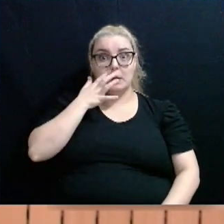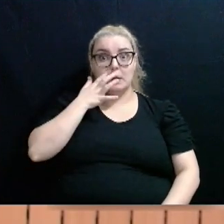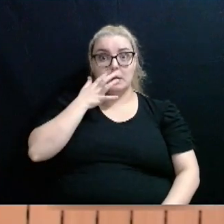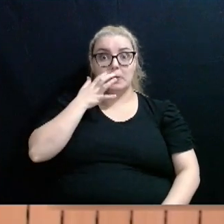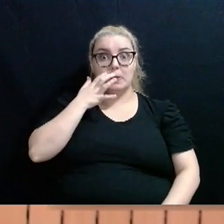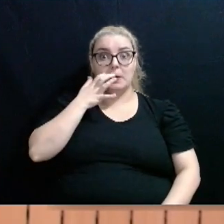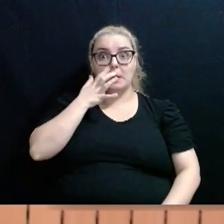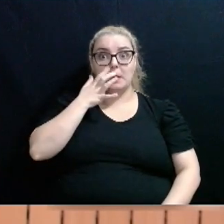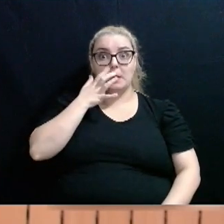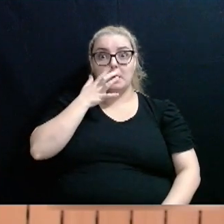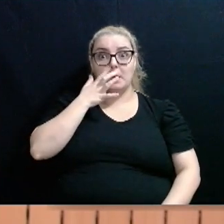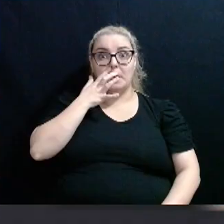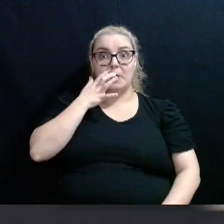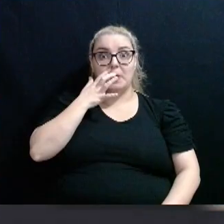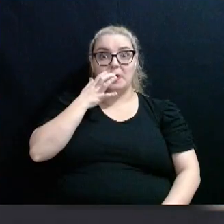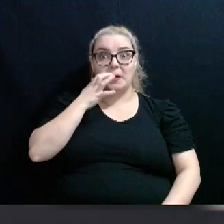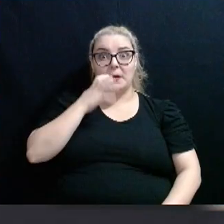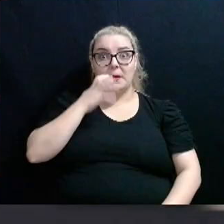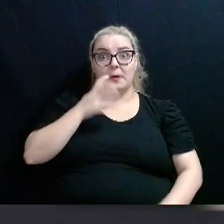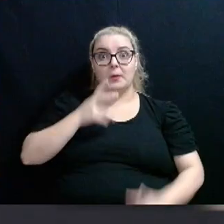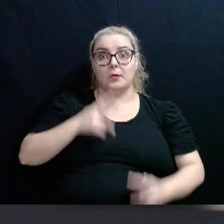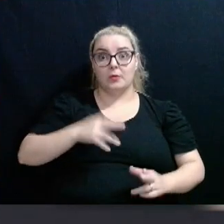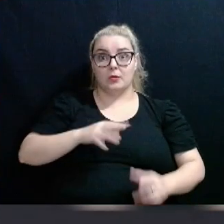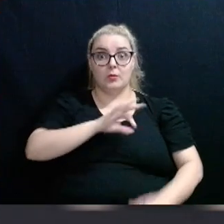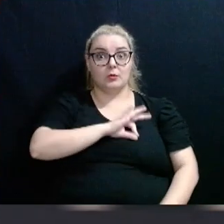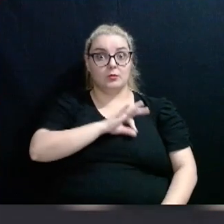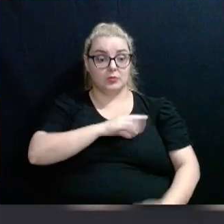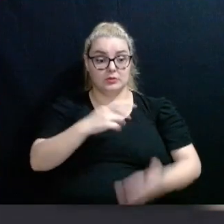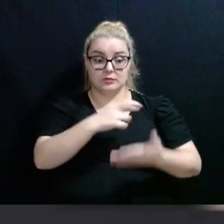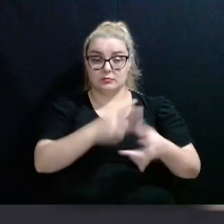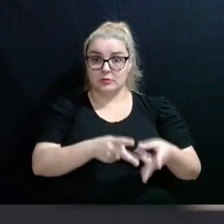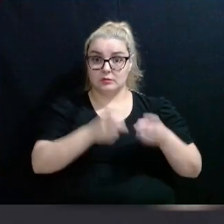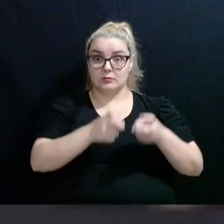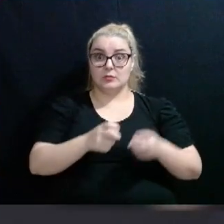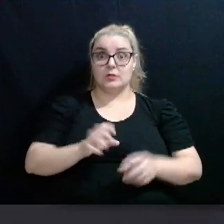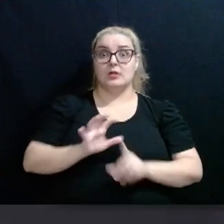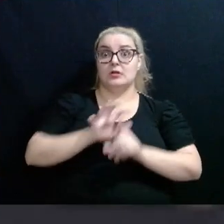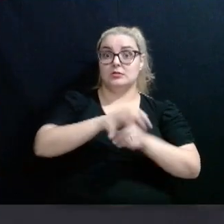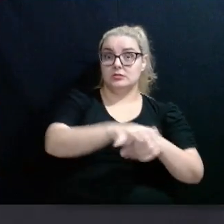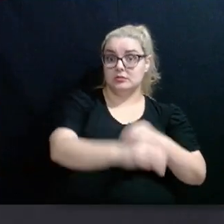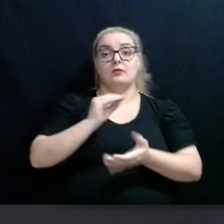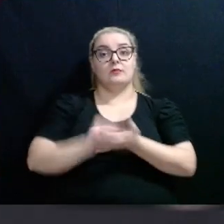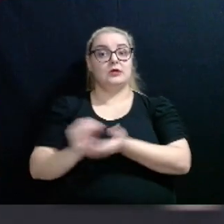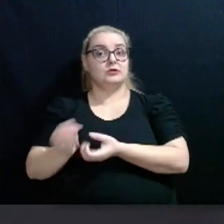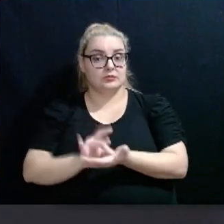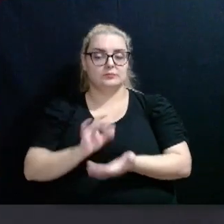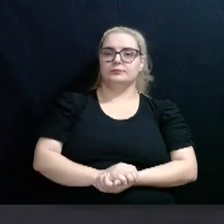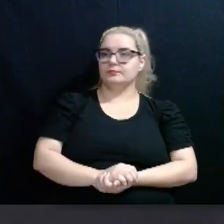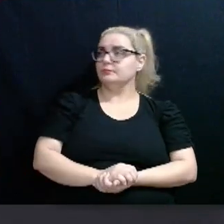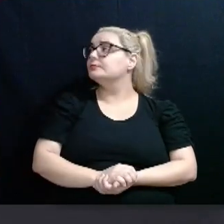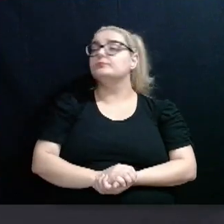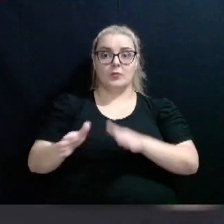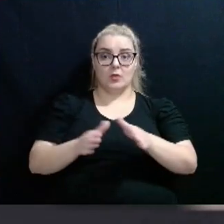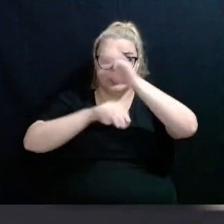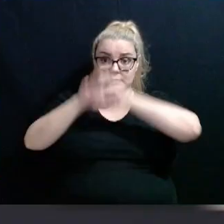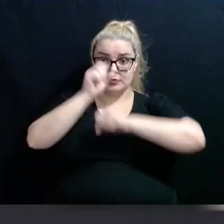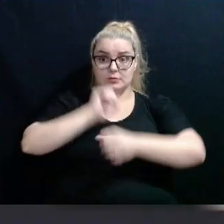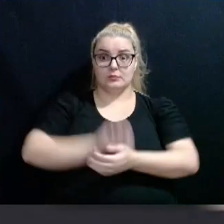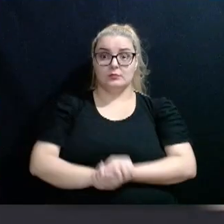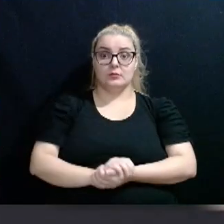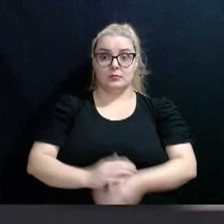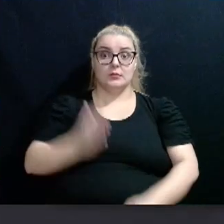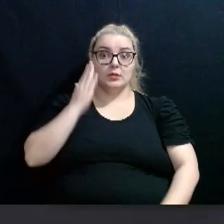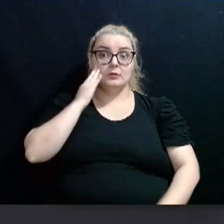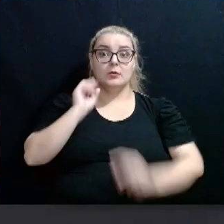cyberbullying, desinformação. Esse é um momento também de aprendizado para a gente saber o que muda, né? O que